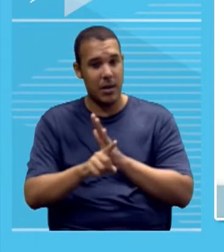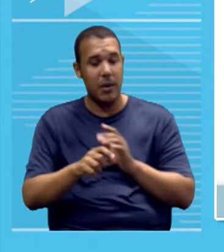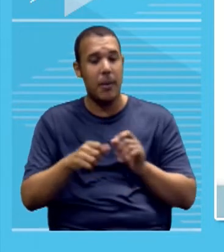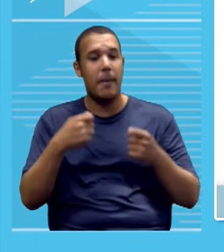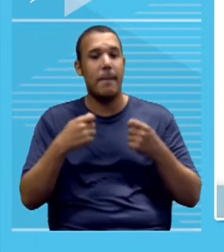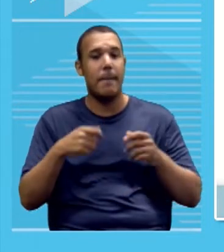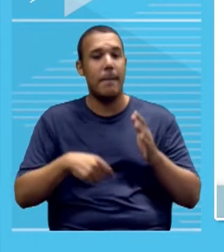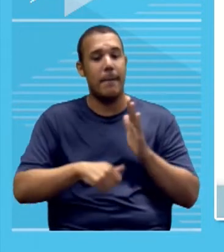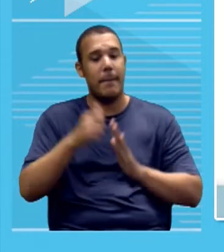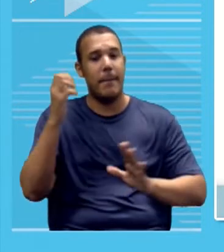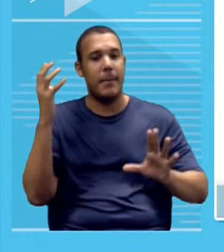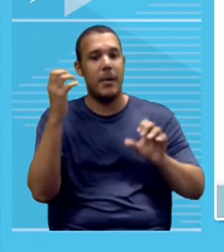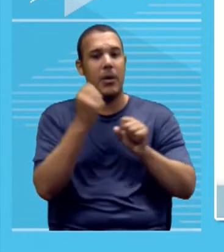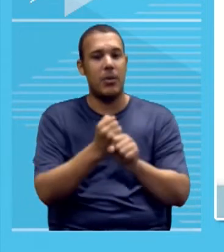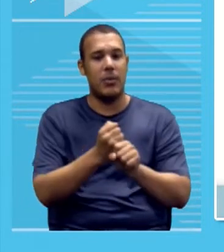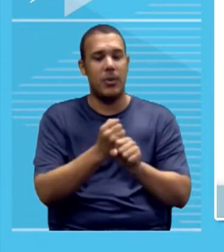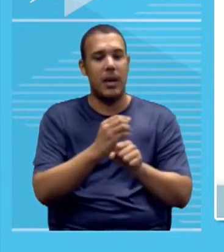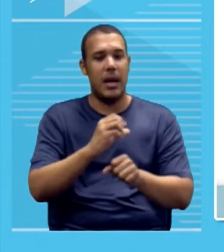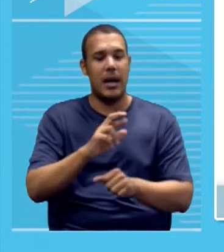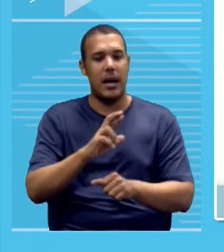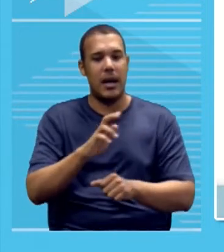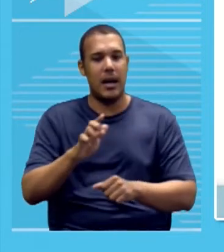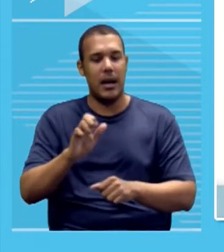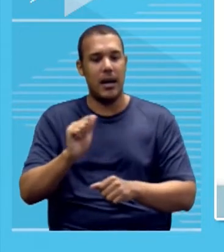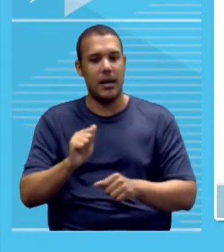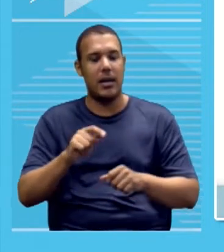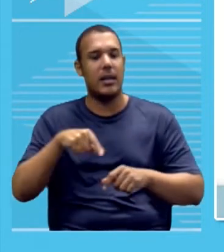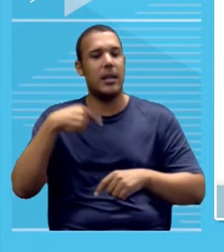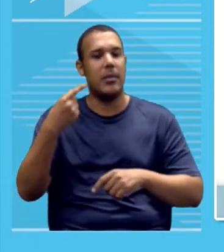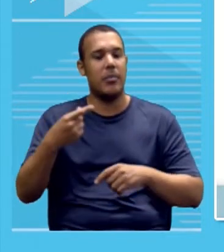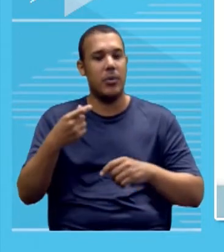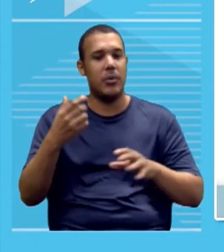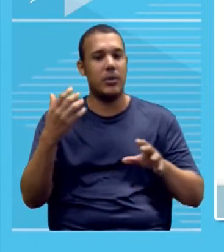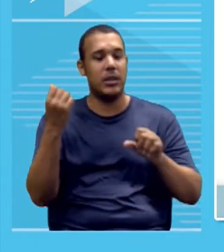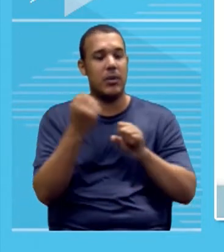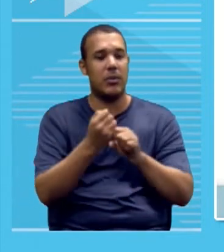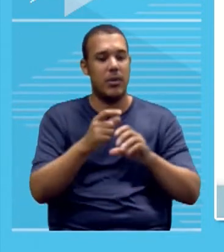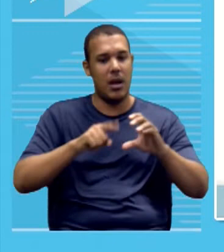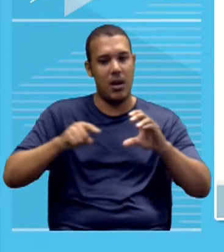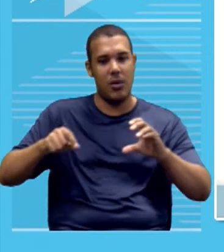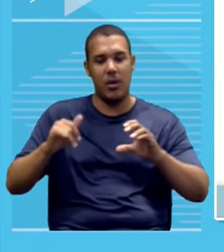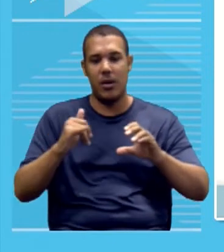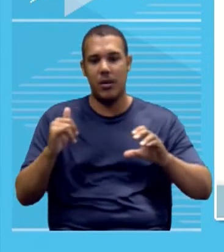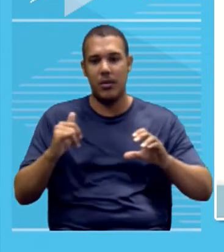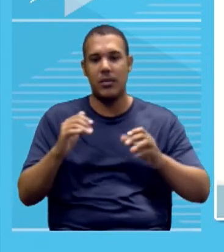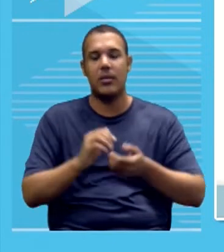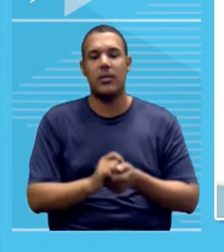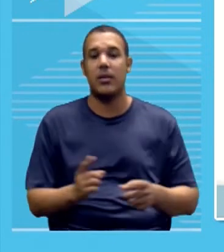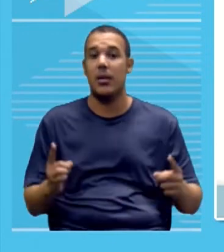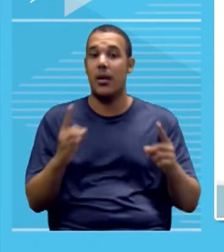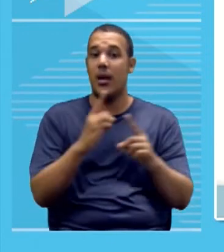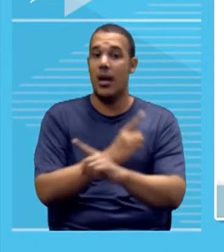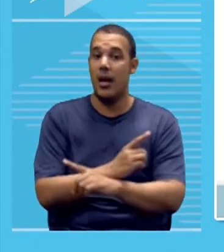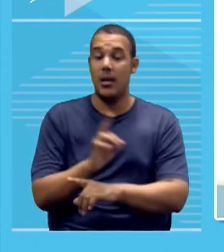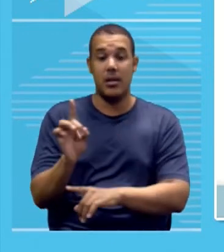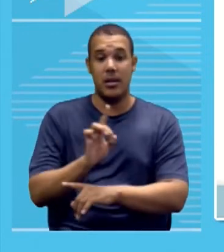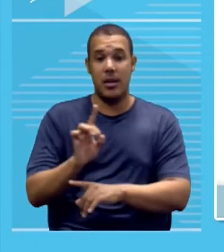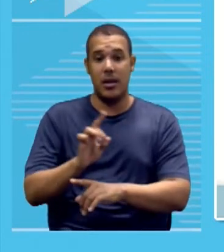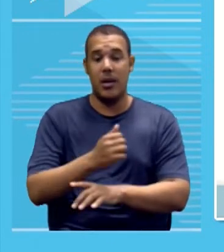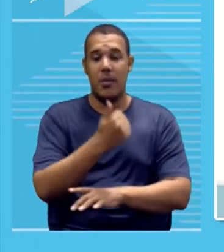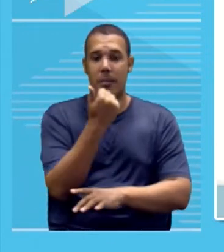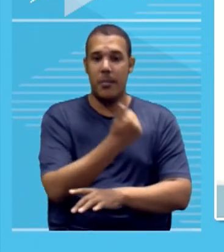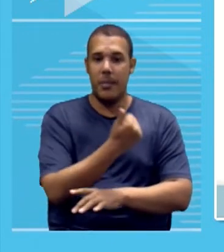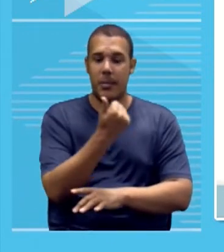a quantidade de carga, depois você calcula a corrente elétrica, beleza? Não faça o processo inverso. Primeiro